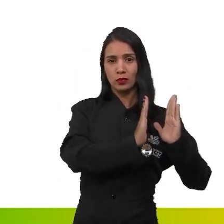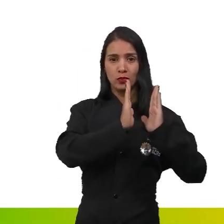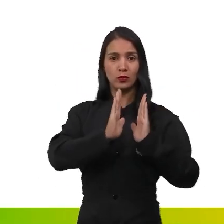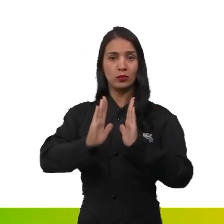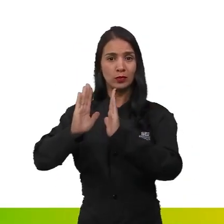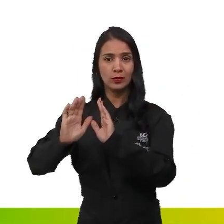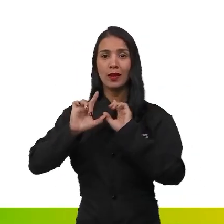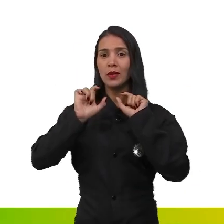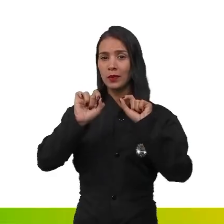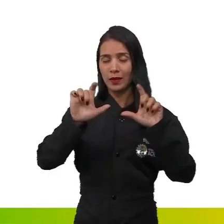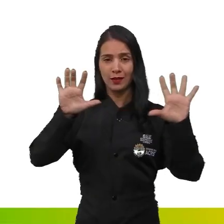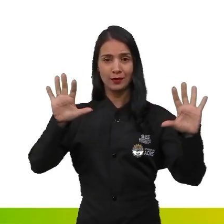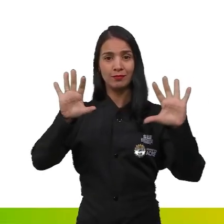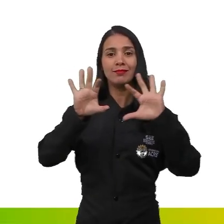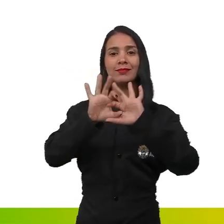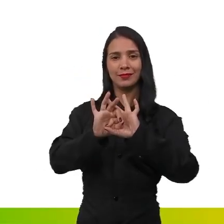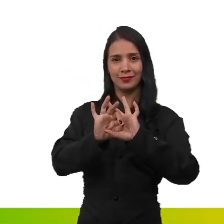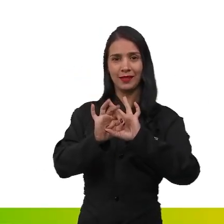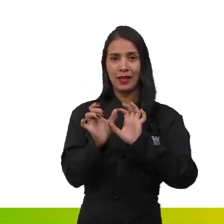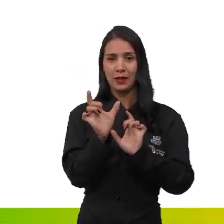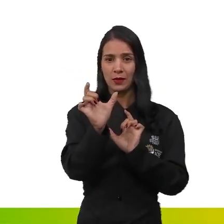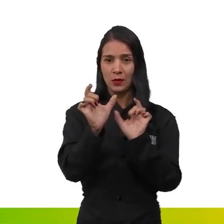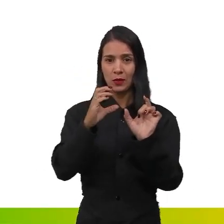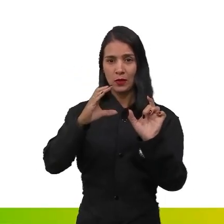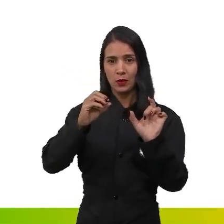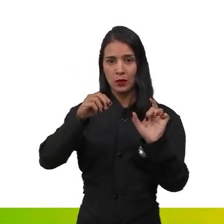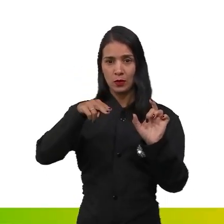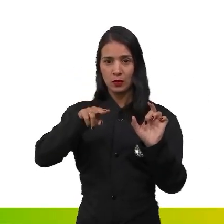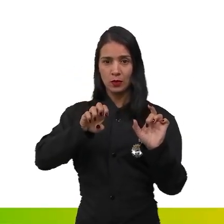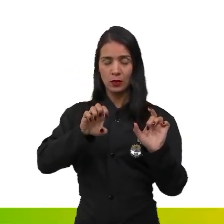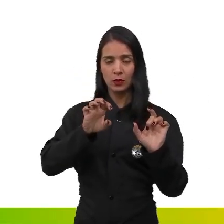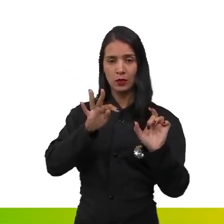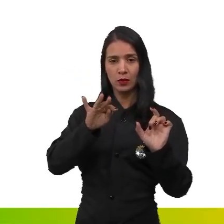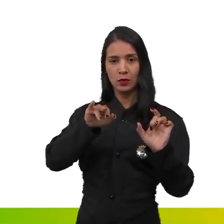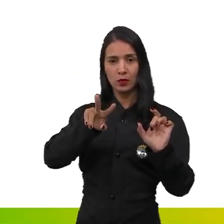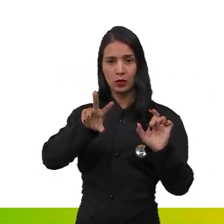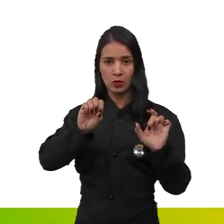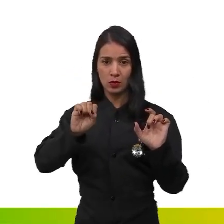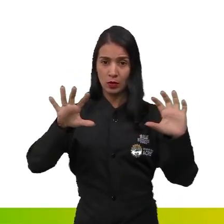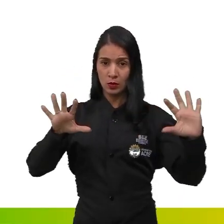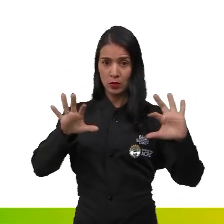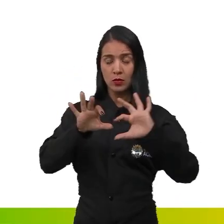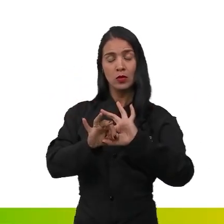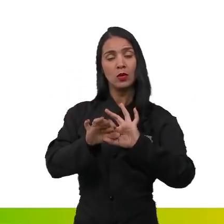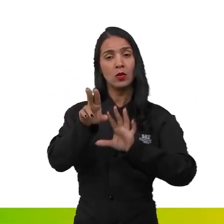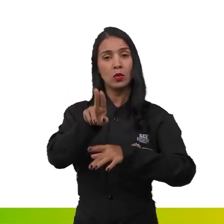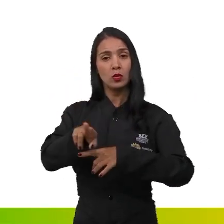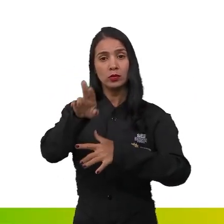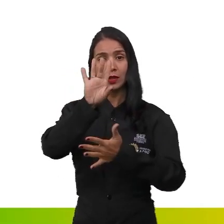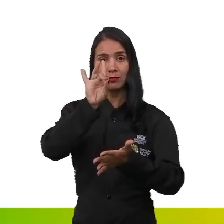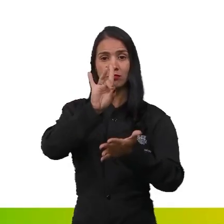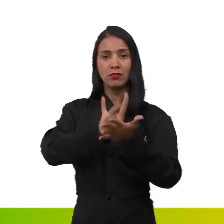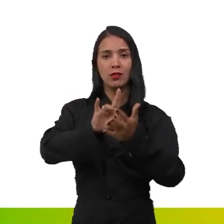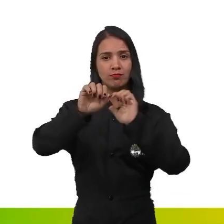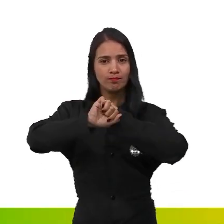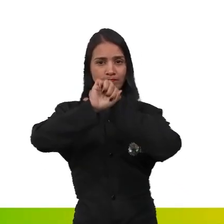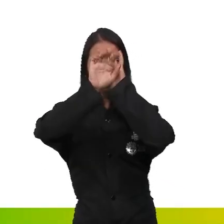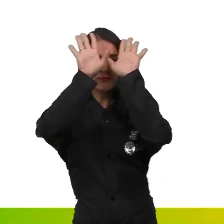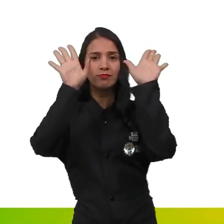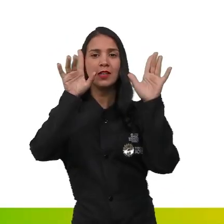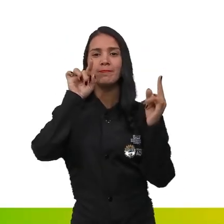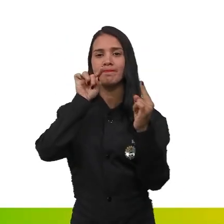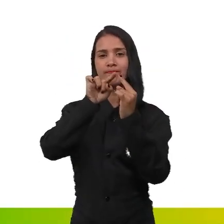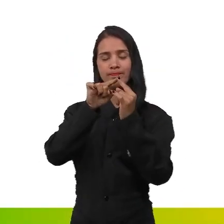de conectivos, que são os que são utilizados para estabelecer uma ligação lógica entre